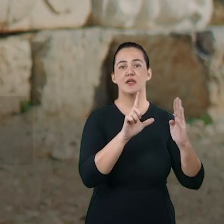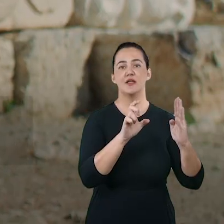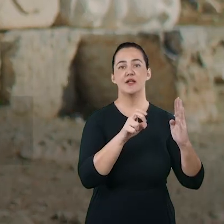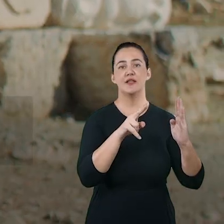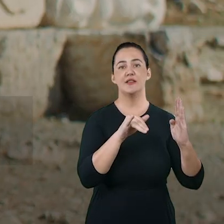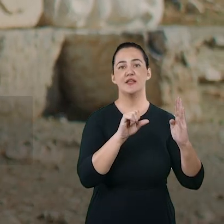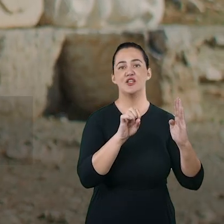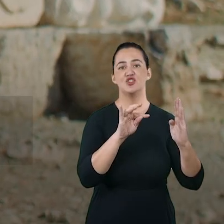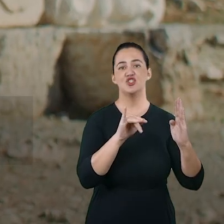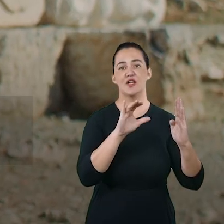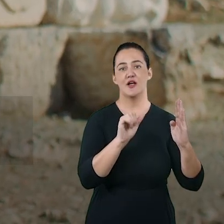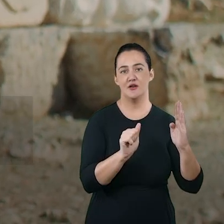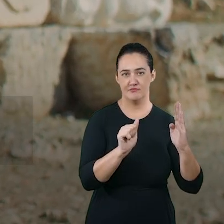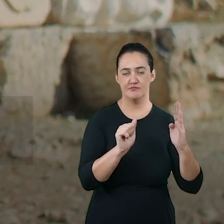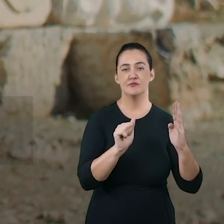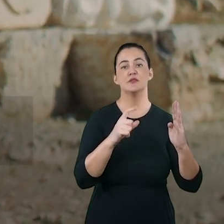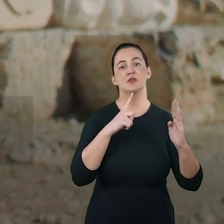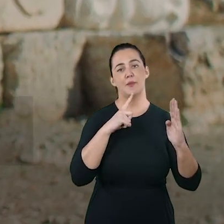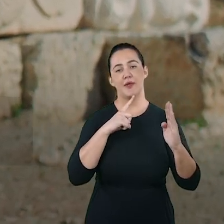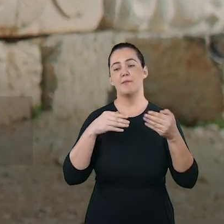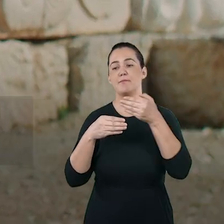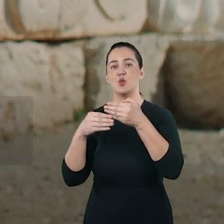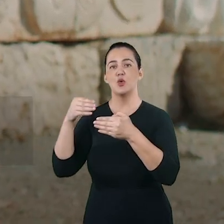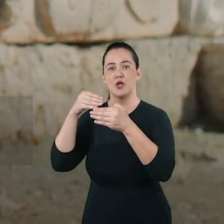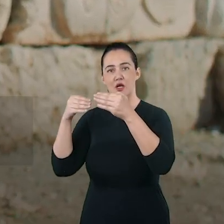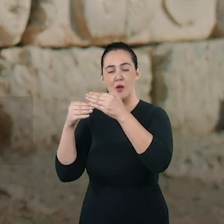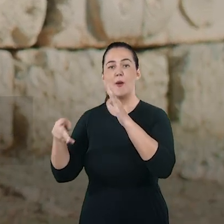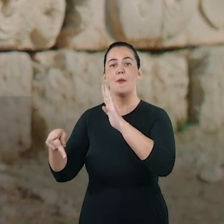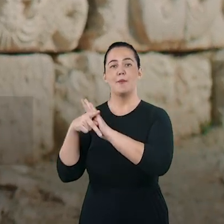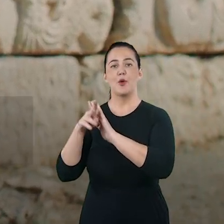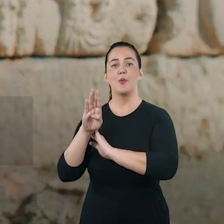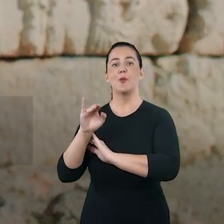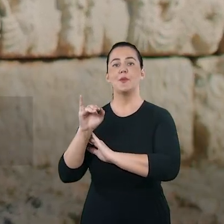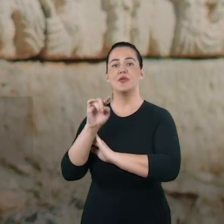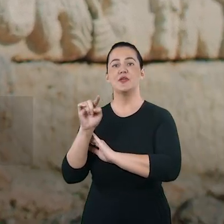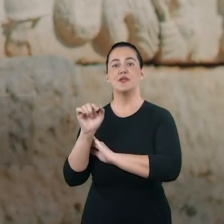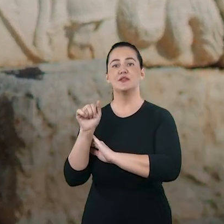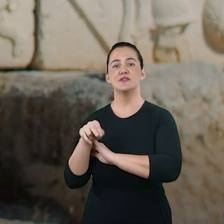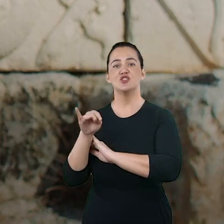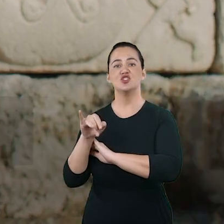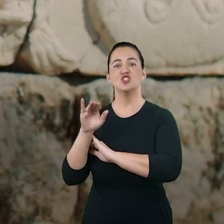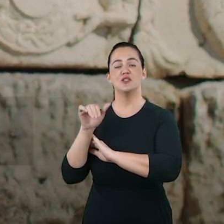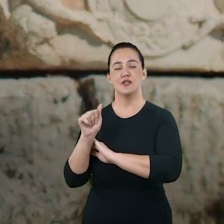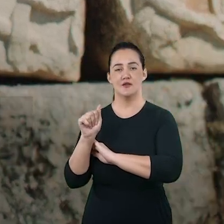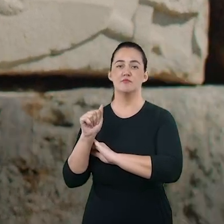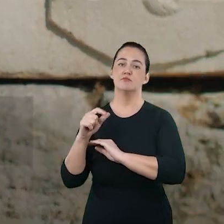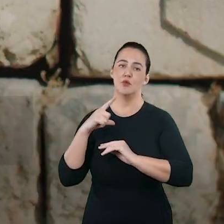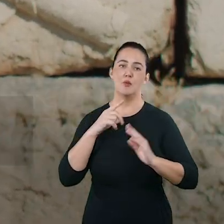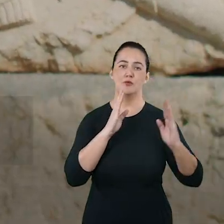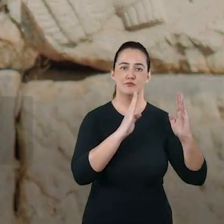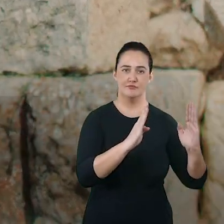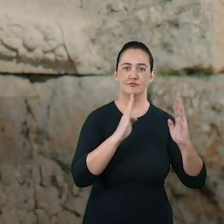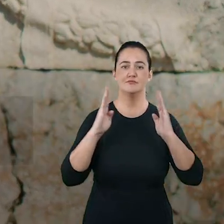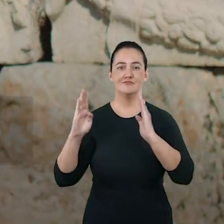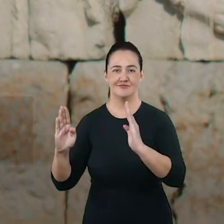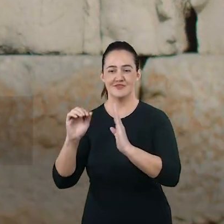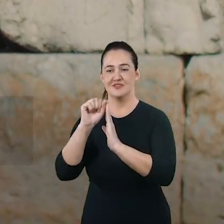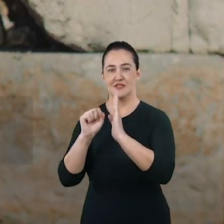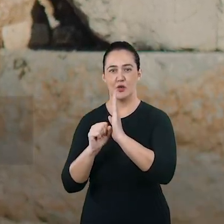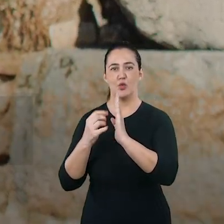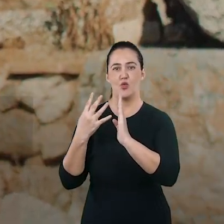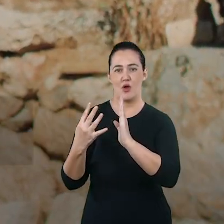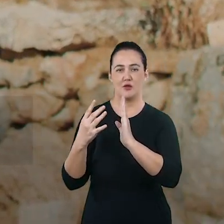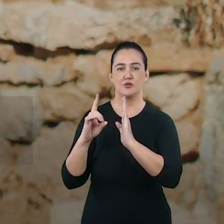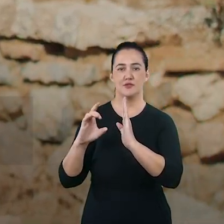Cristo, e você tem também muralhas da época bizantina, 4º século depois de Cristo. E essas pedras que estão aqui no chão,